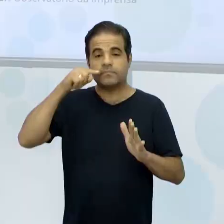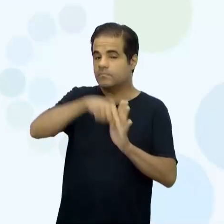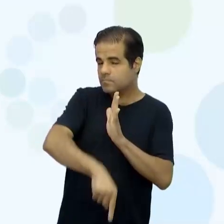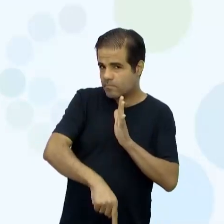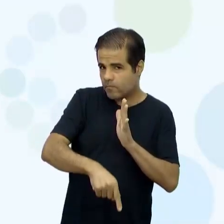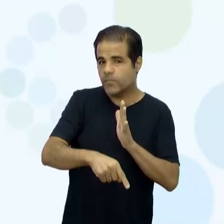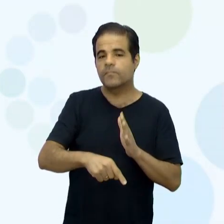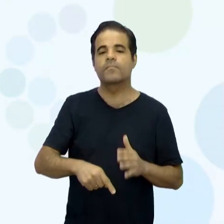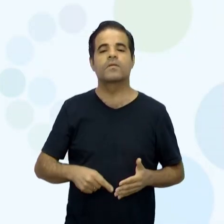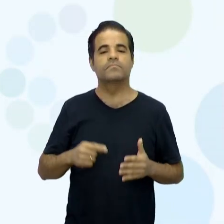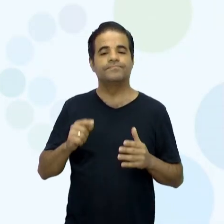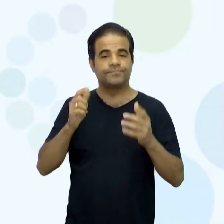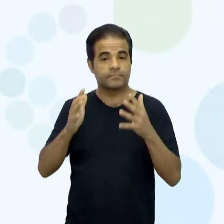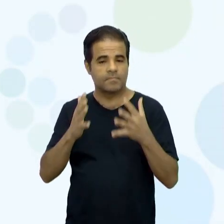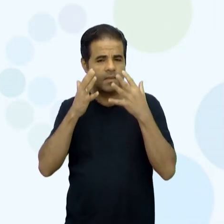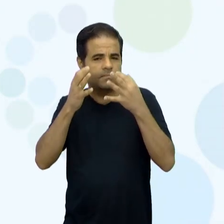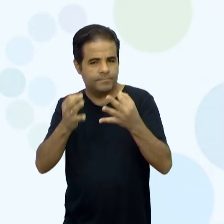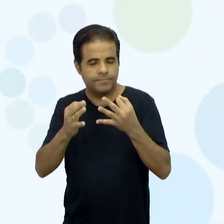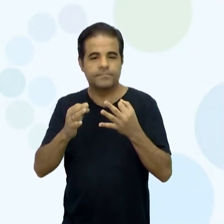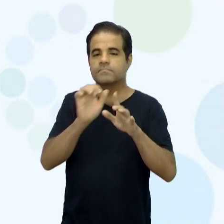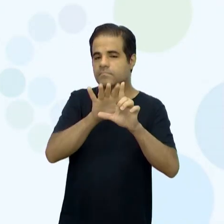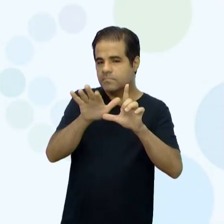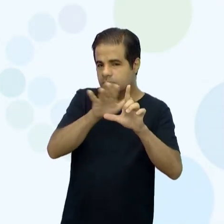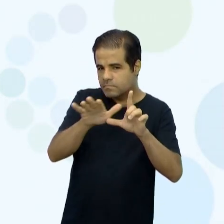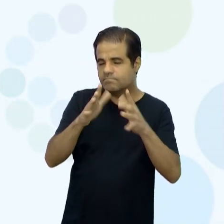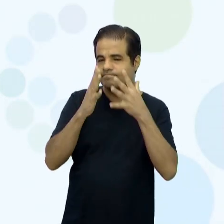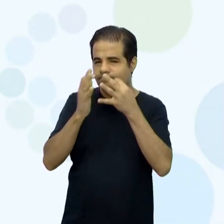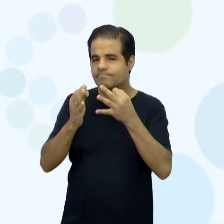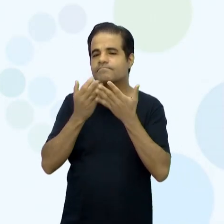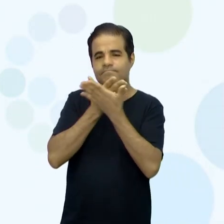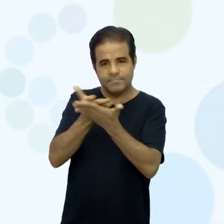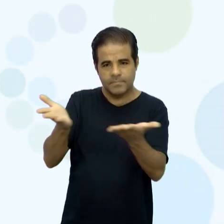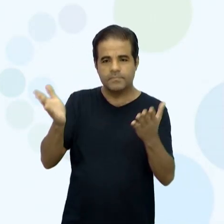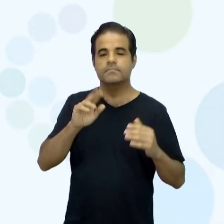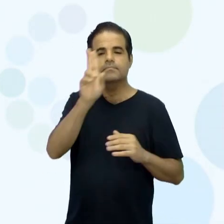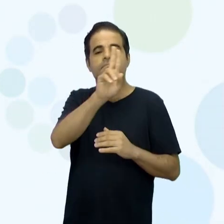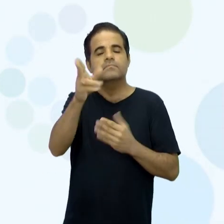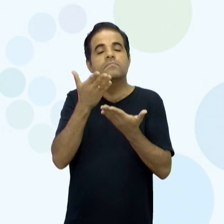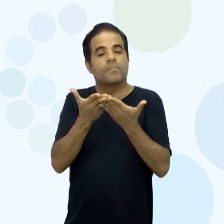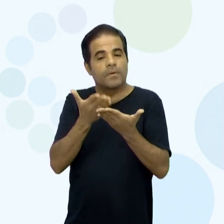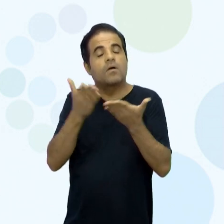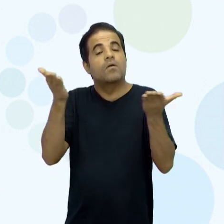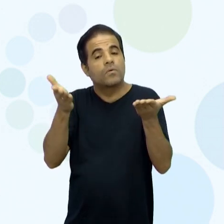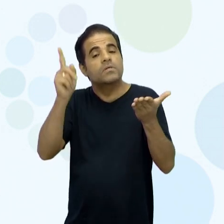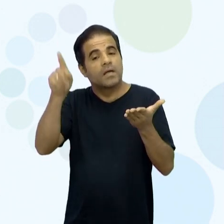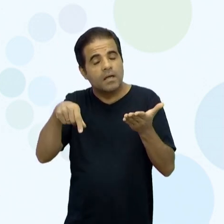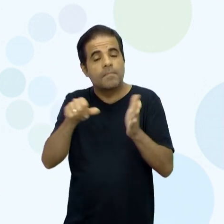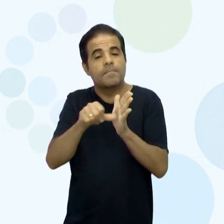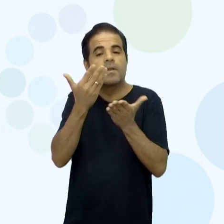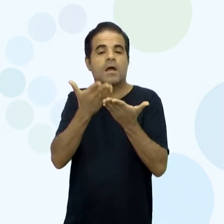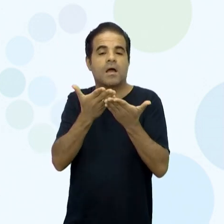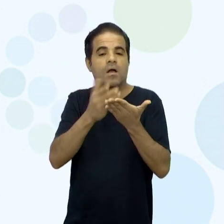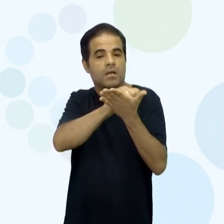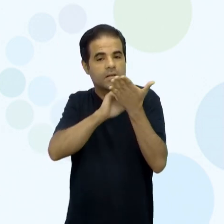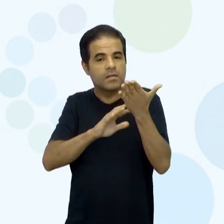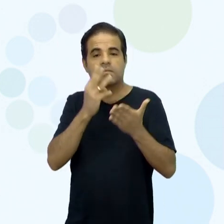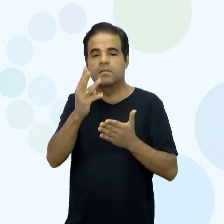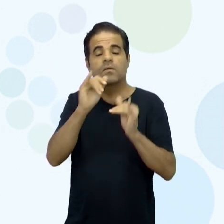aprofundamento, Se Liga na Mídia. Olha só, está na tela, Observatório da Imprensa Internacional. O nome da aula hoje é a primeira aula da atividade